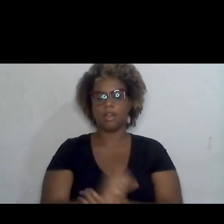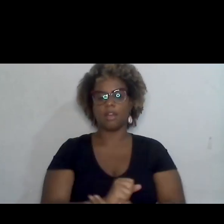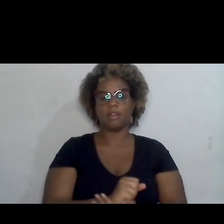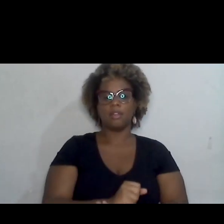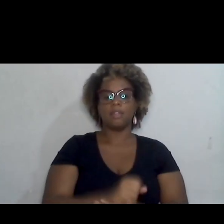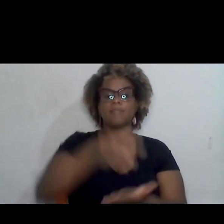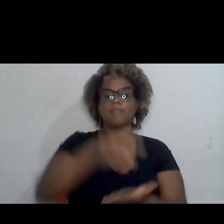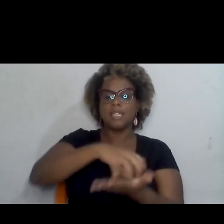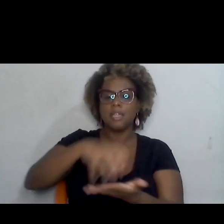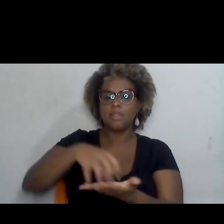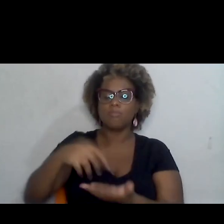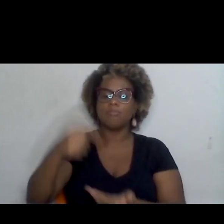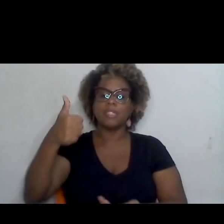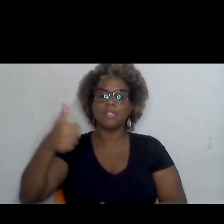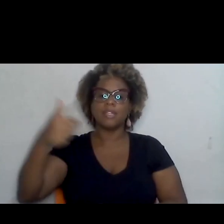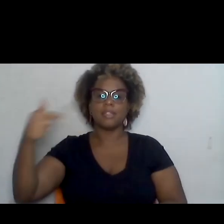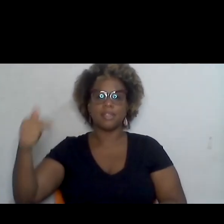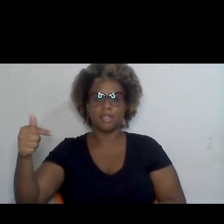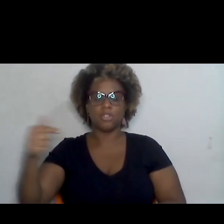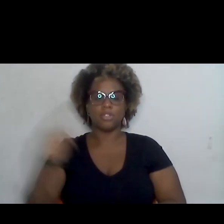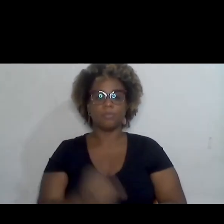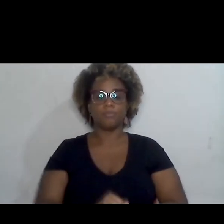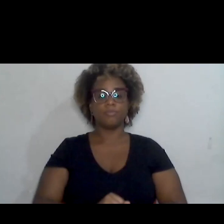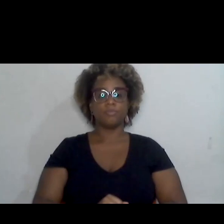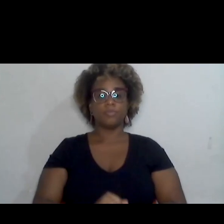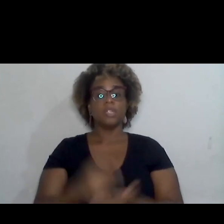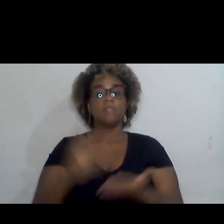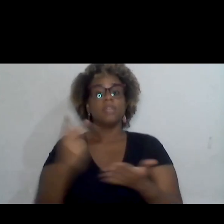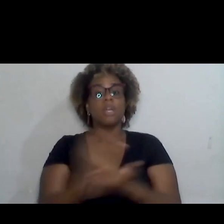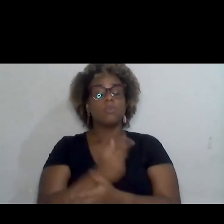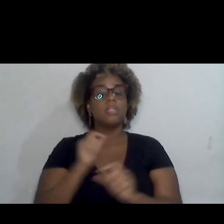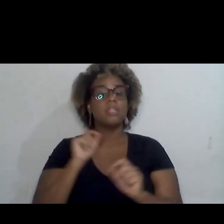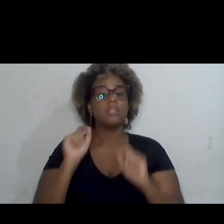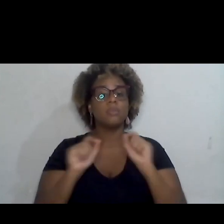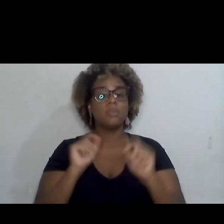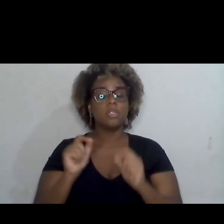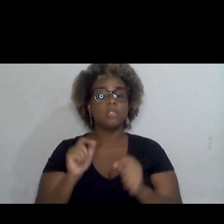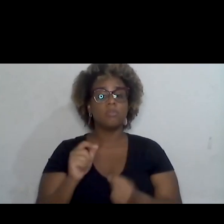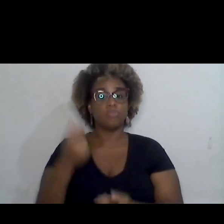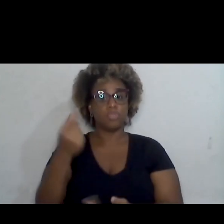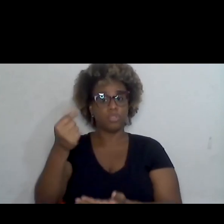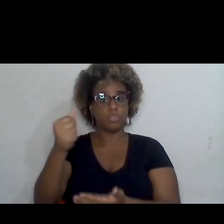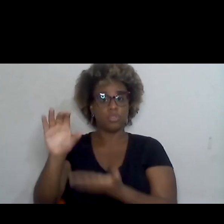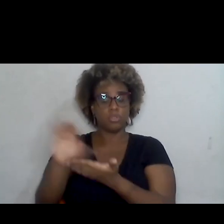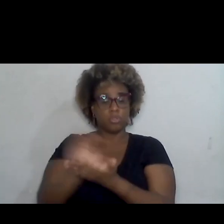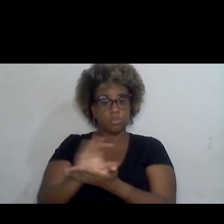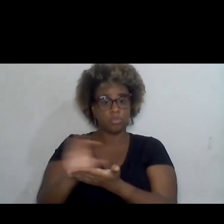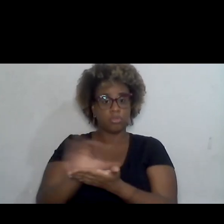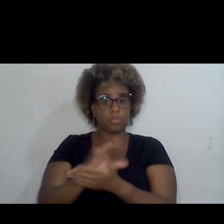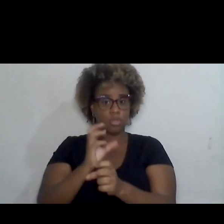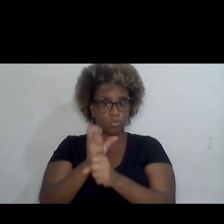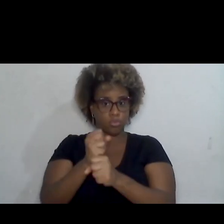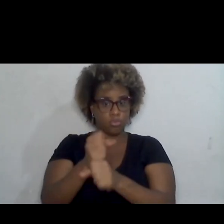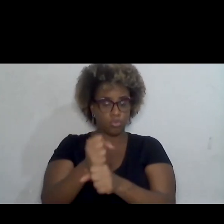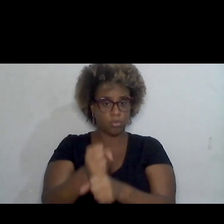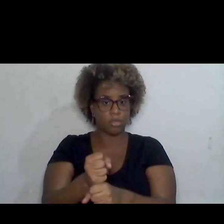E aí, quando nós nos deparamos com isso, eu disse, bom, o orçamento que nós temos, que já foi perguntado o orçamento, eu já digo, nosso orçamento para